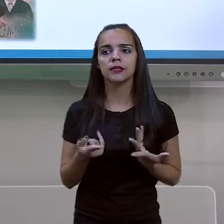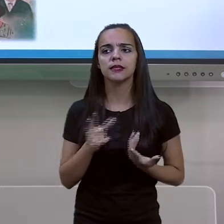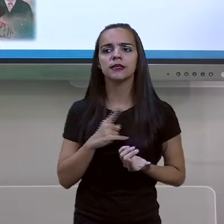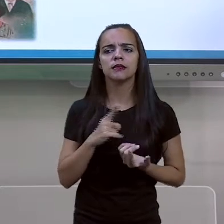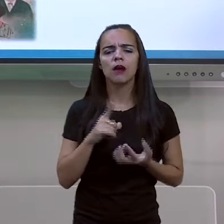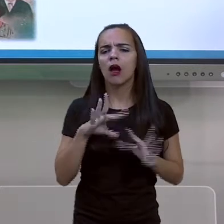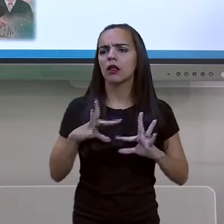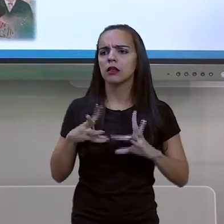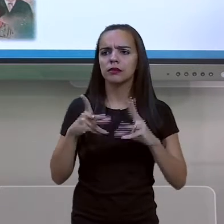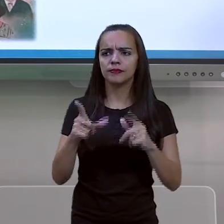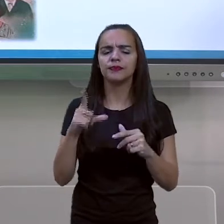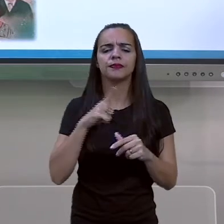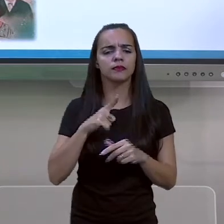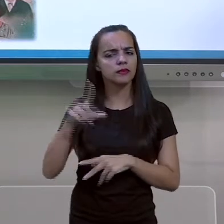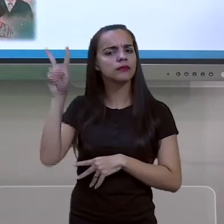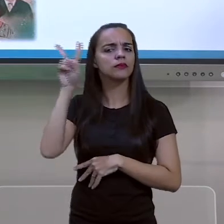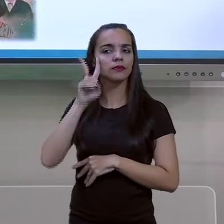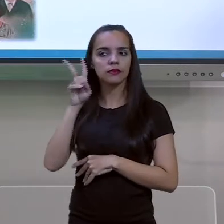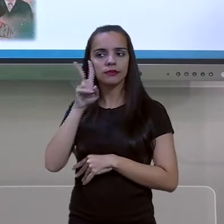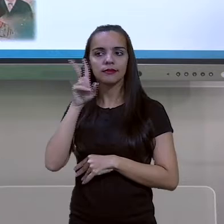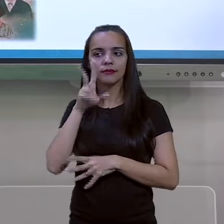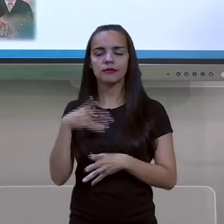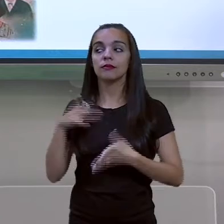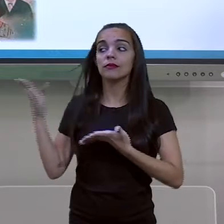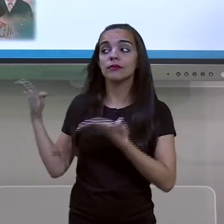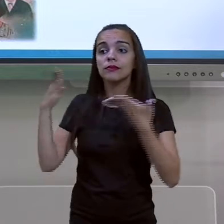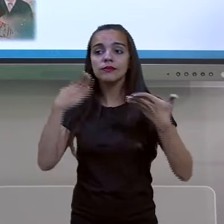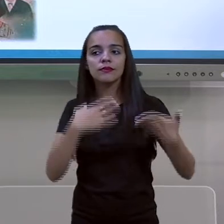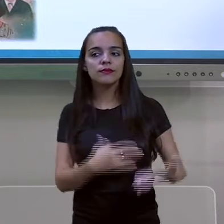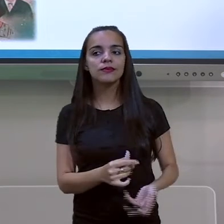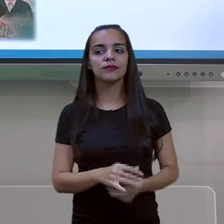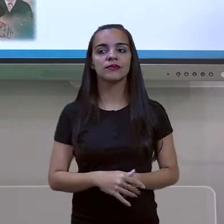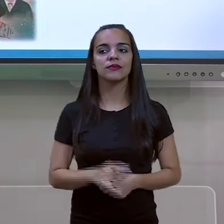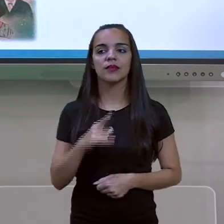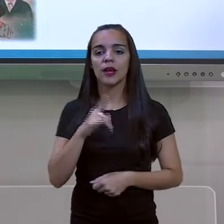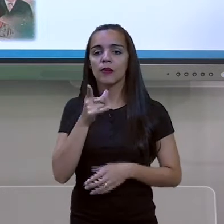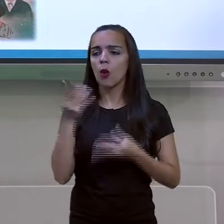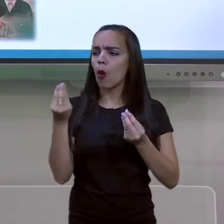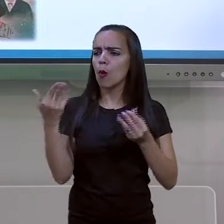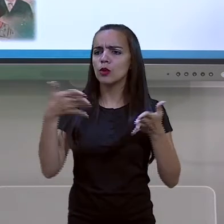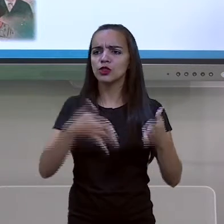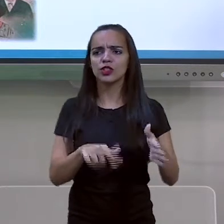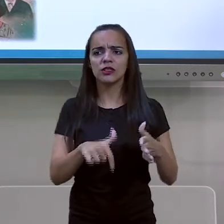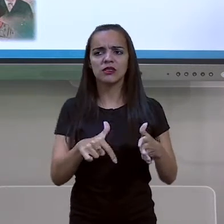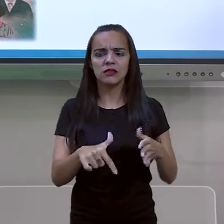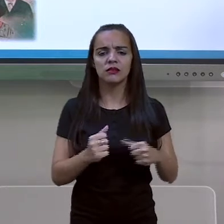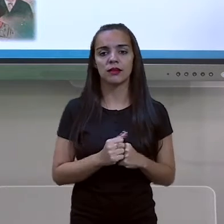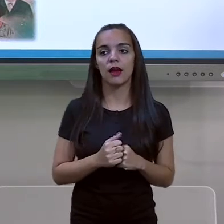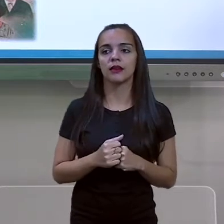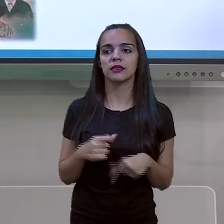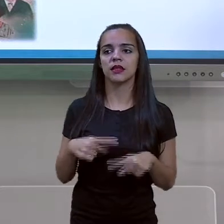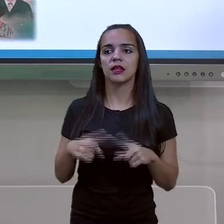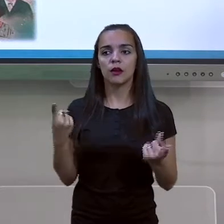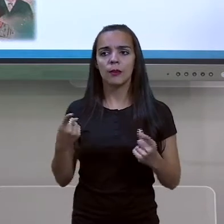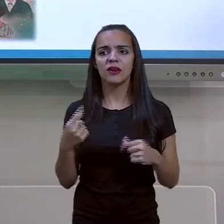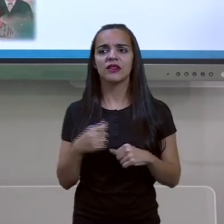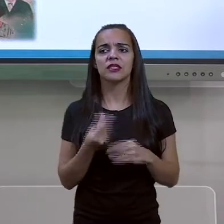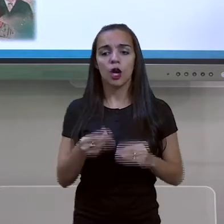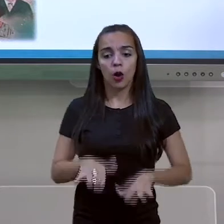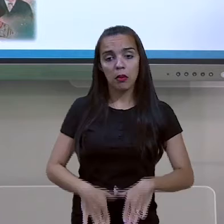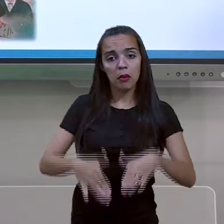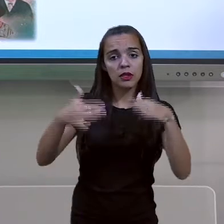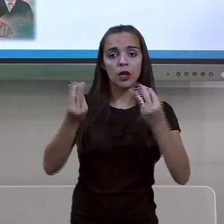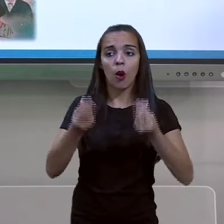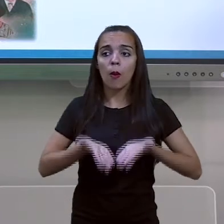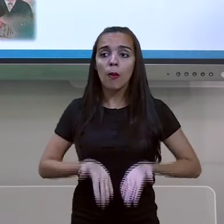também toda uma história em torno de onde eu venho, por que eu cheguei, como eu fui inserida ali, como eu